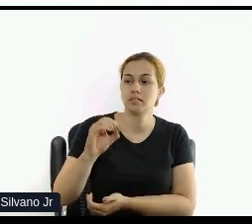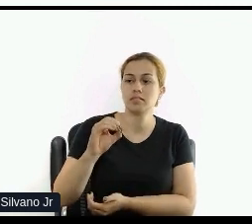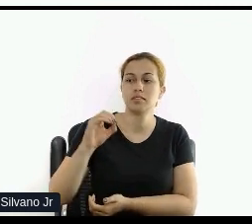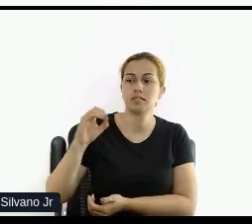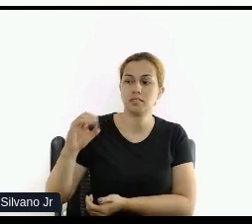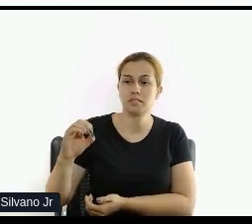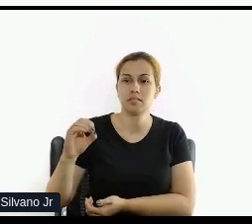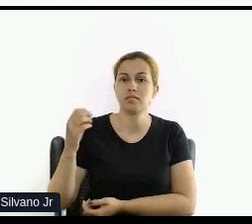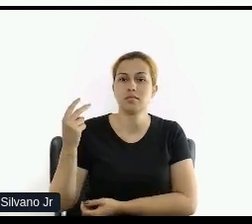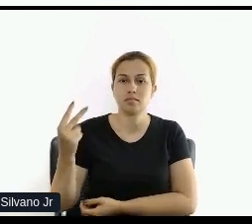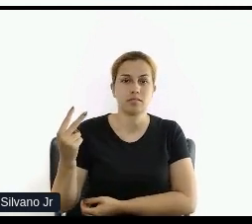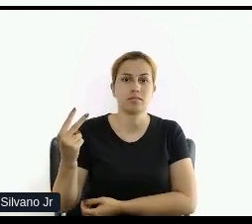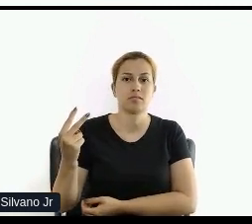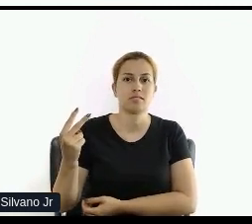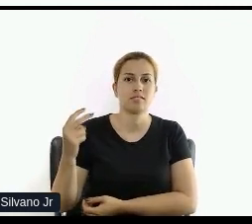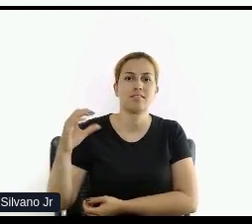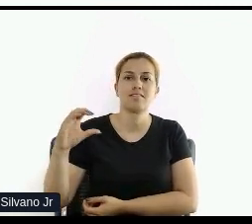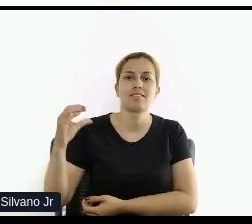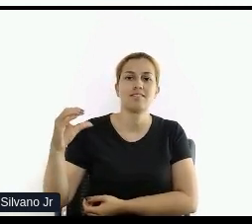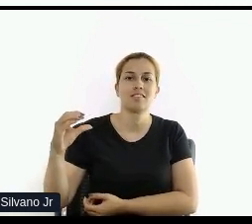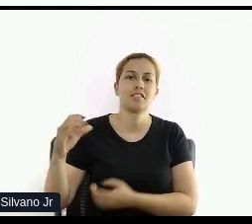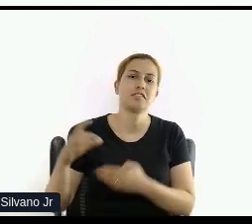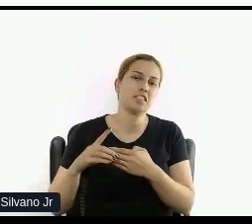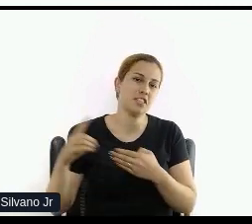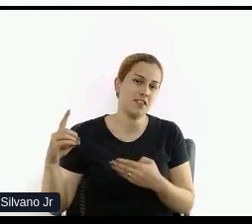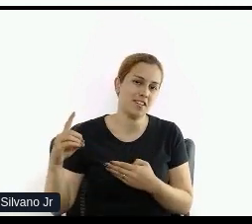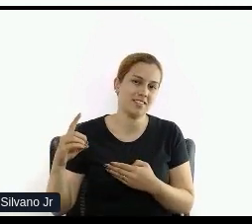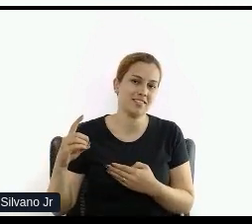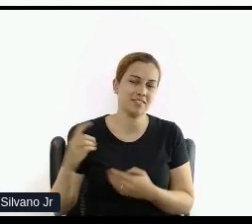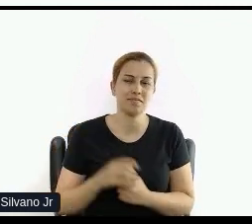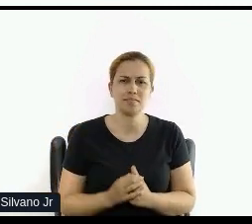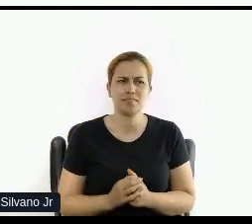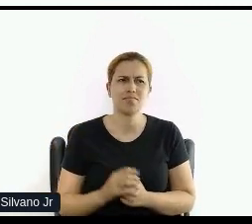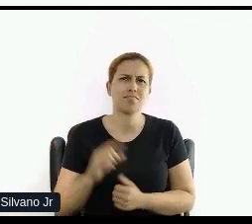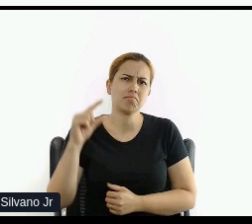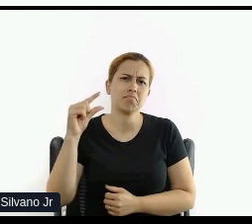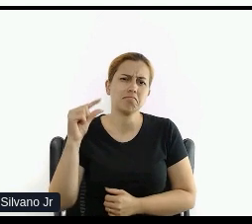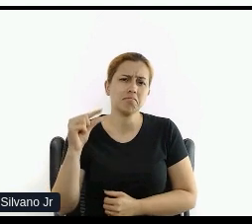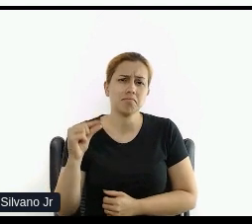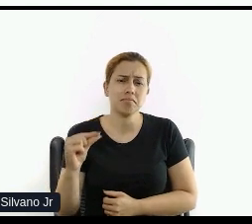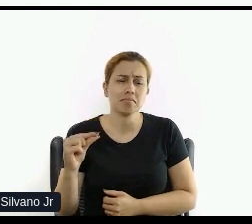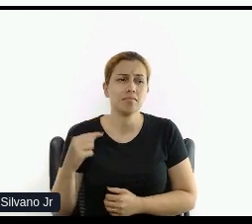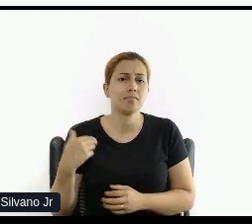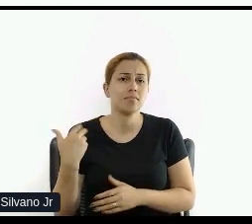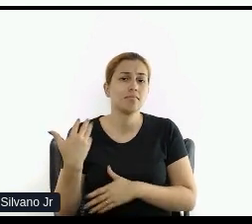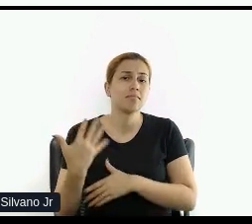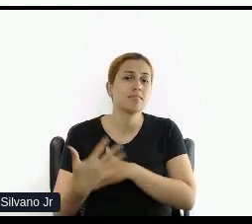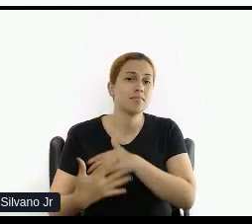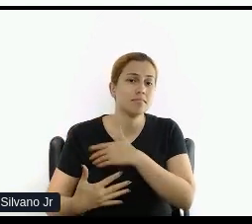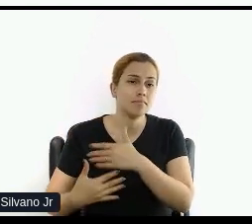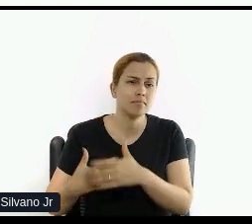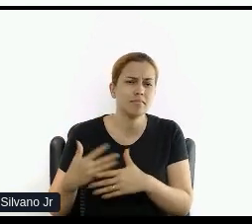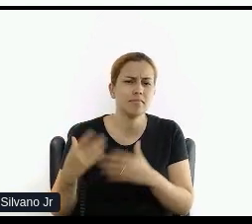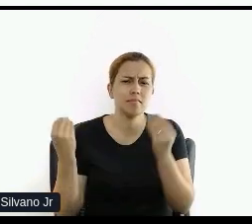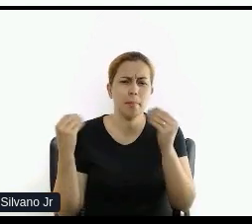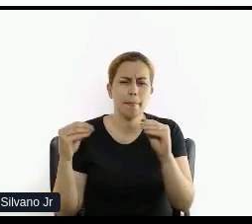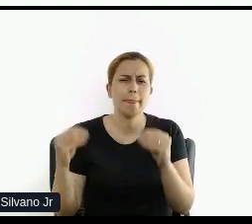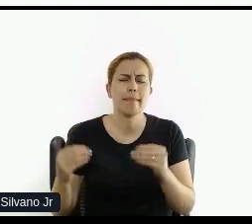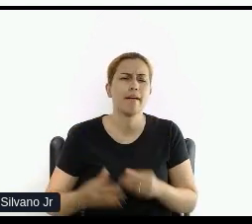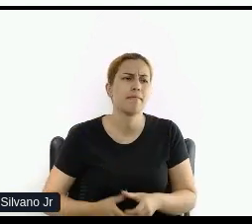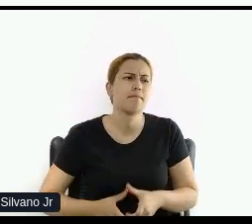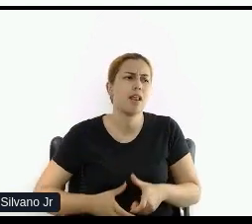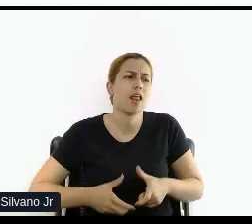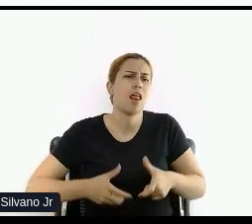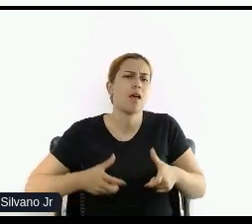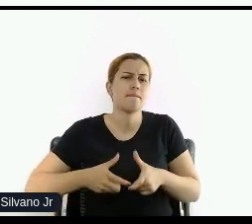0,002 centavos de dólar. É um valor baixo, só que a partir do momento que você coloca isso em escala, né, o dólar